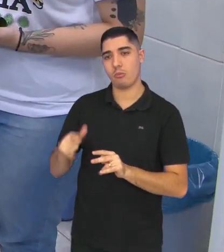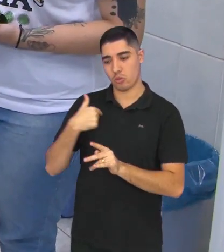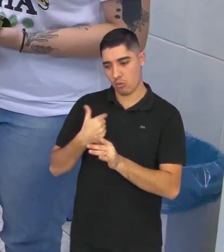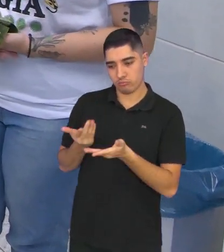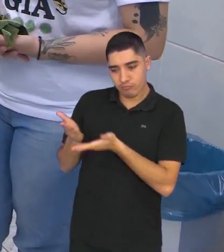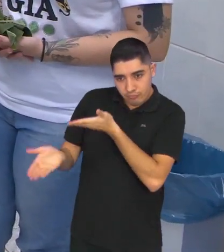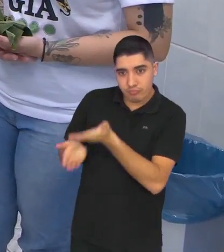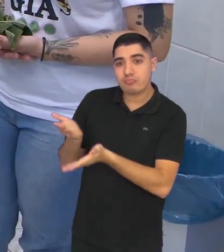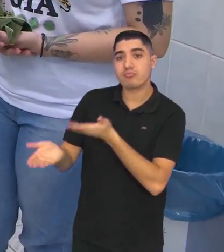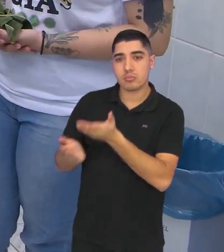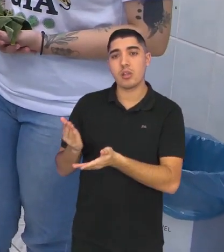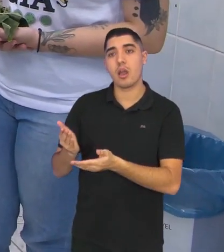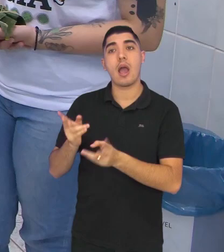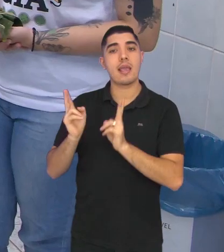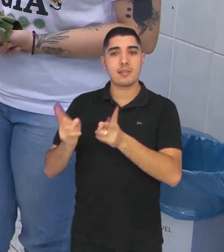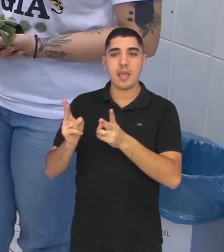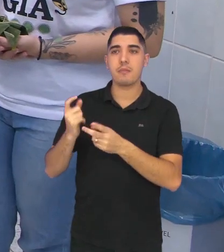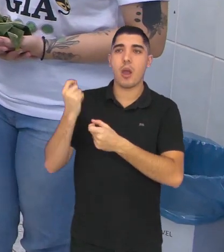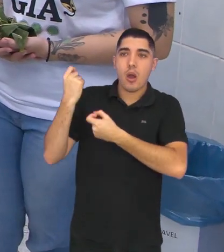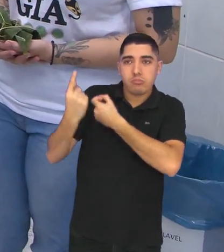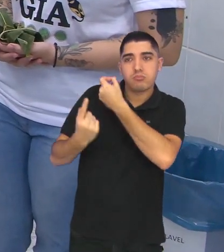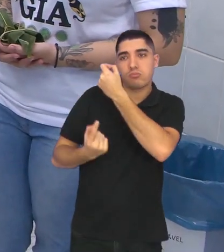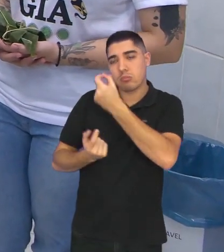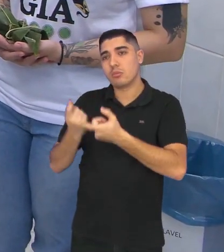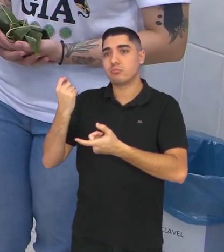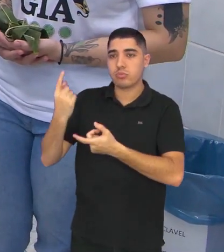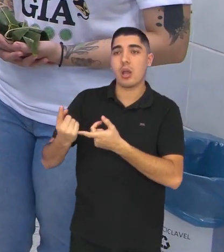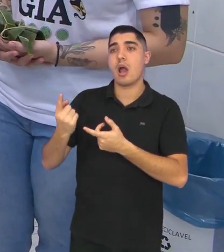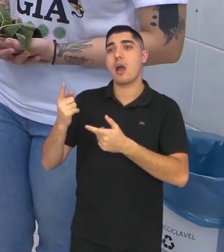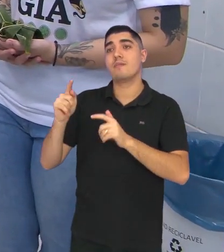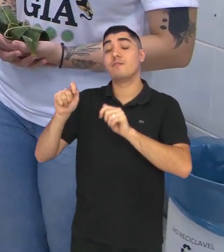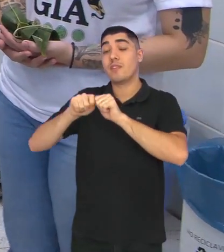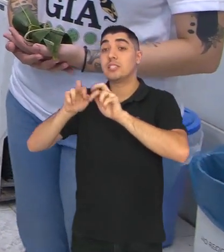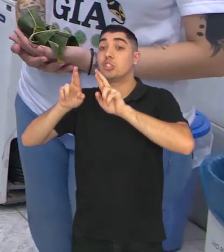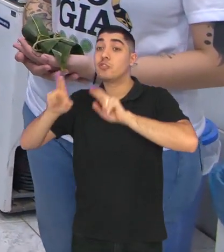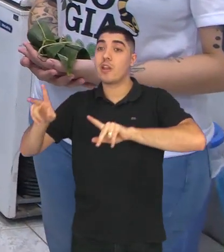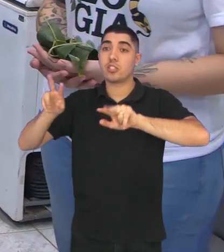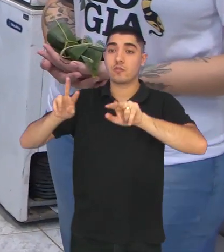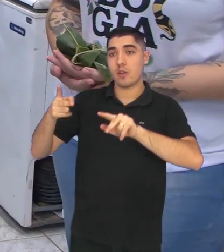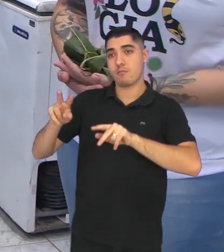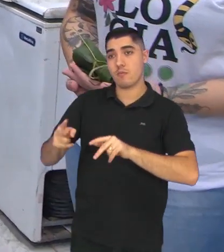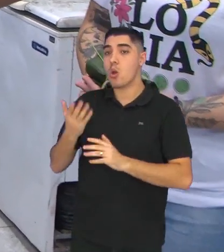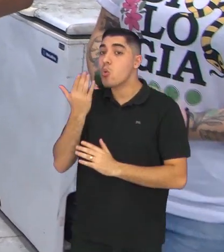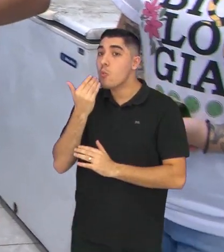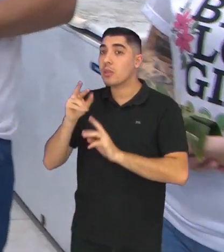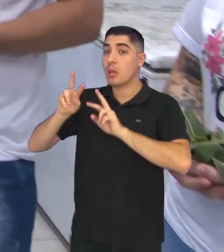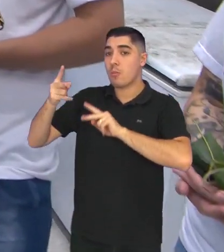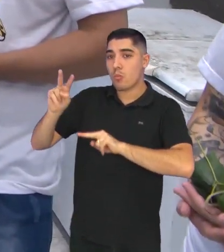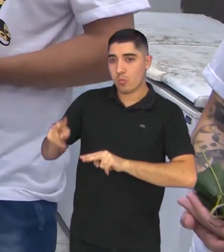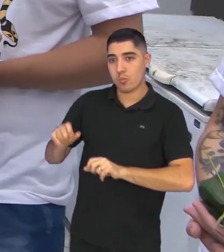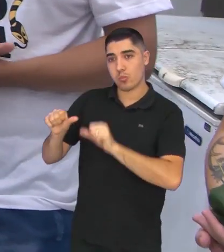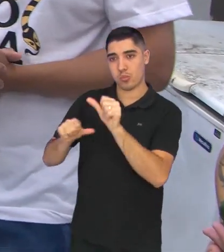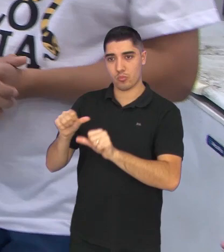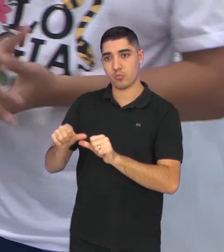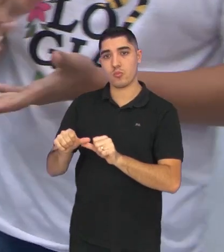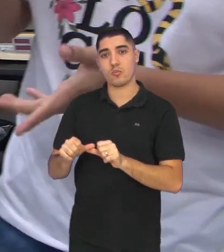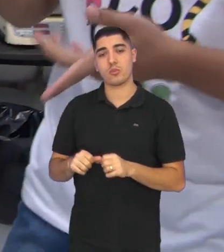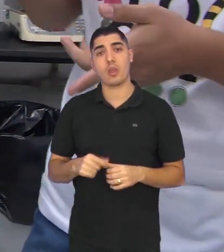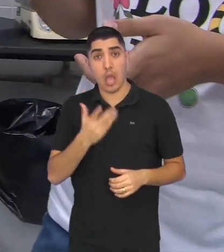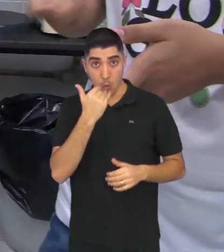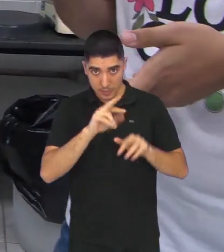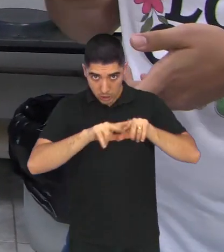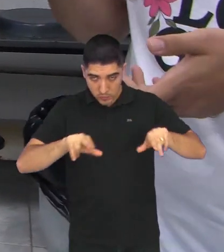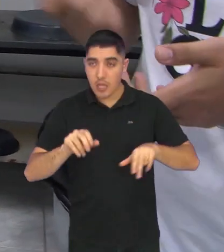esses enriquecimentos. E aí a gente vai intercalando, fazendo diferente durante... Ah, são alimentos diferentes? A gente